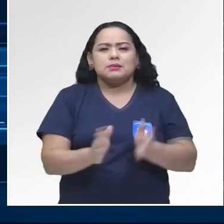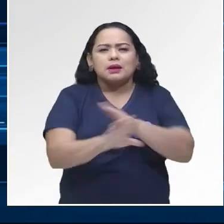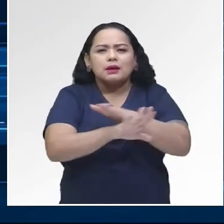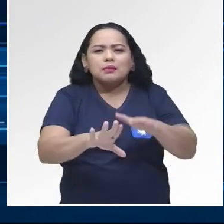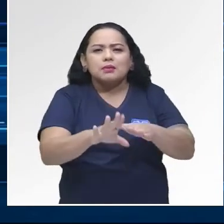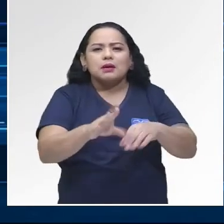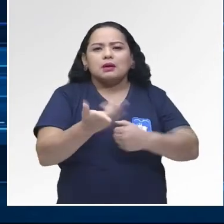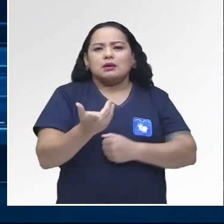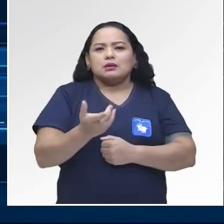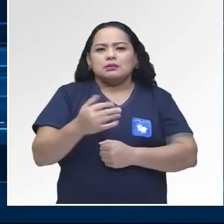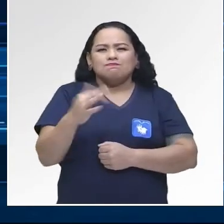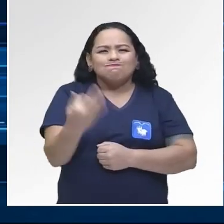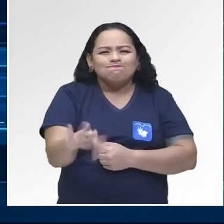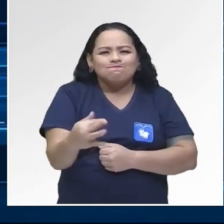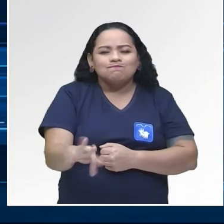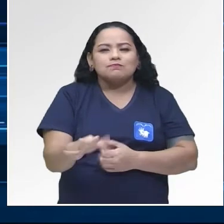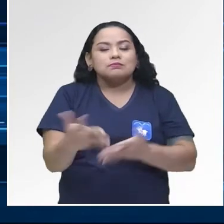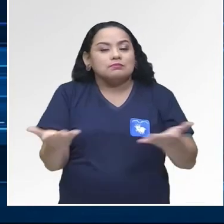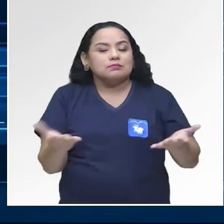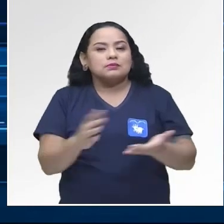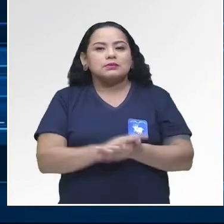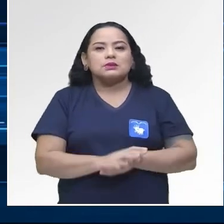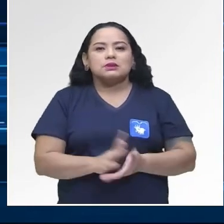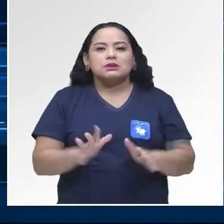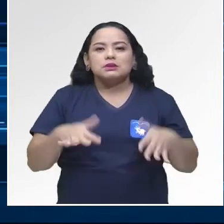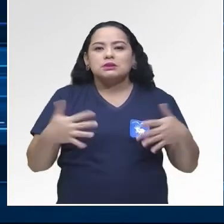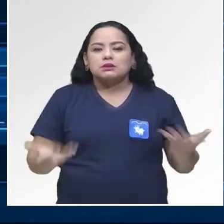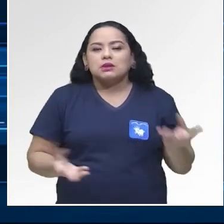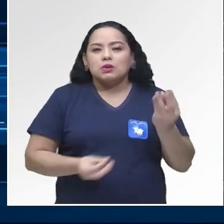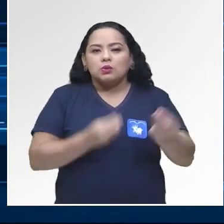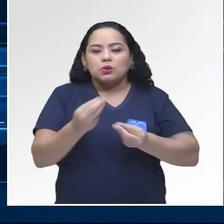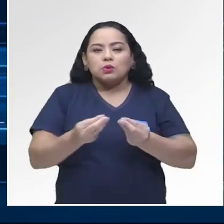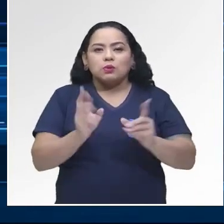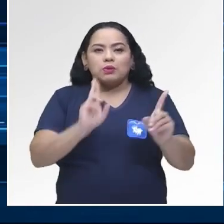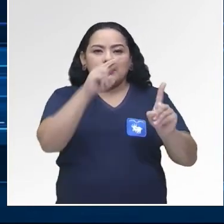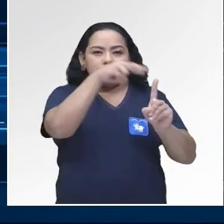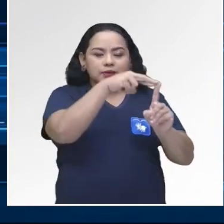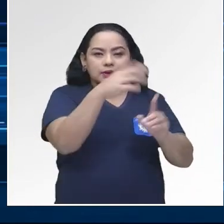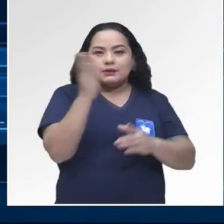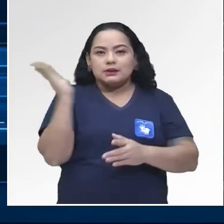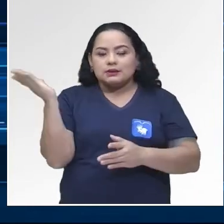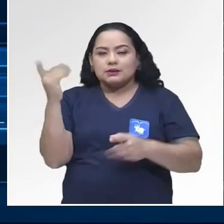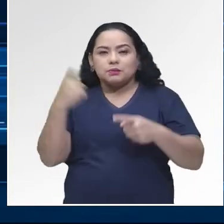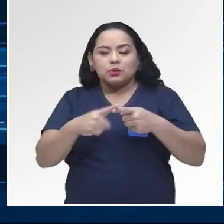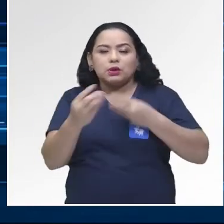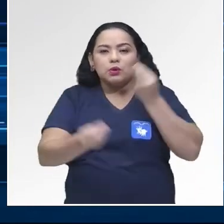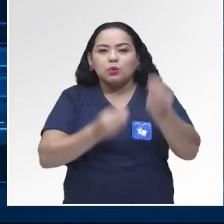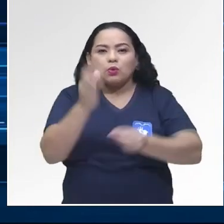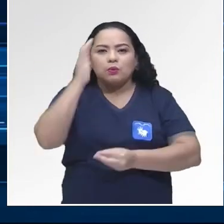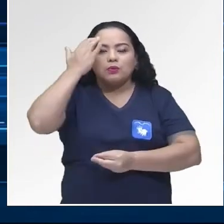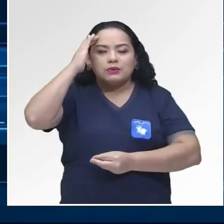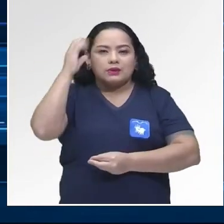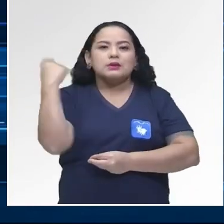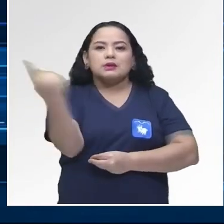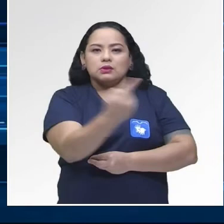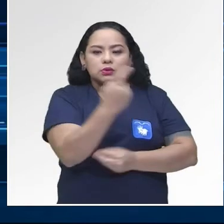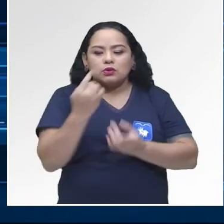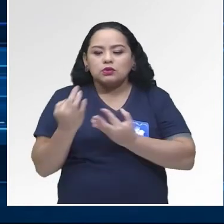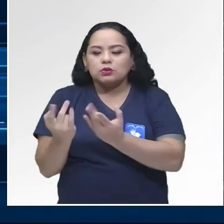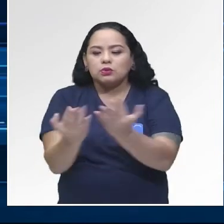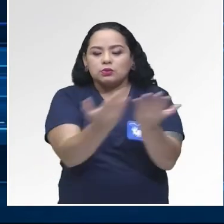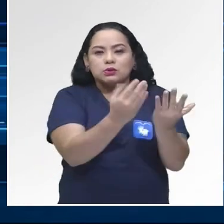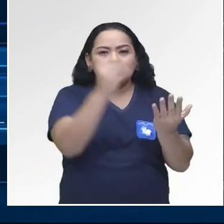suas doenças, né? Então, eu faço essa referência para a gente entender que o senso comum é